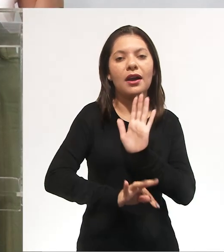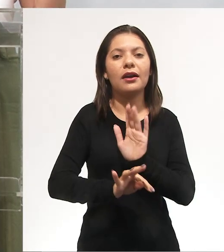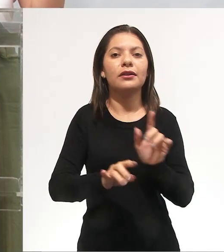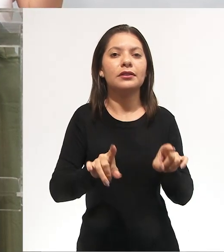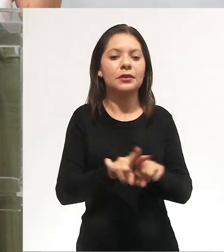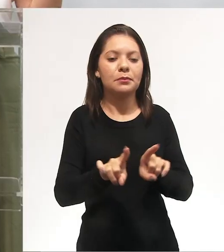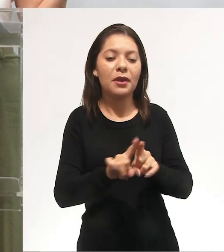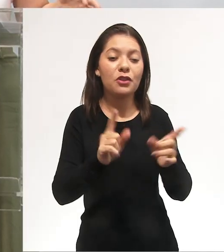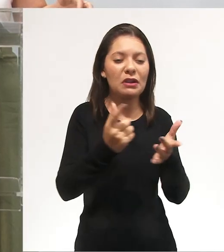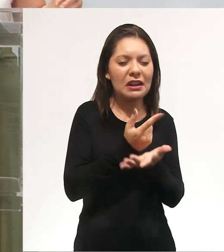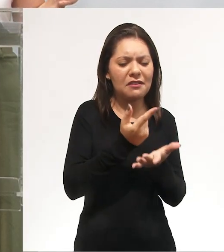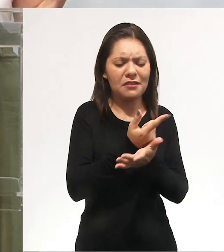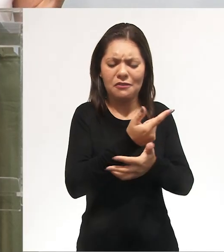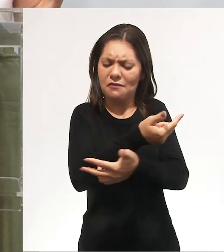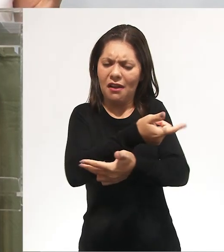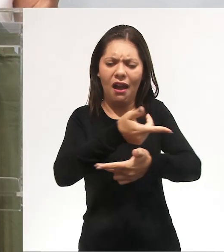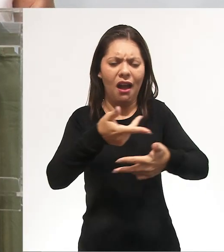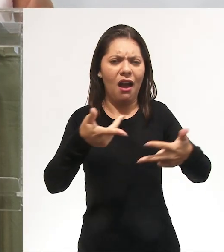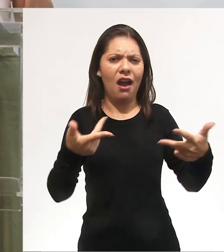mais variados gêneros,